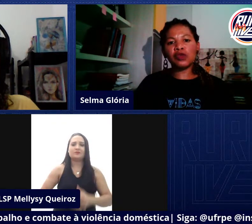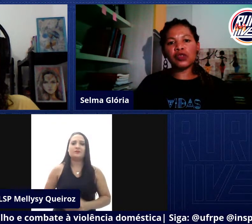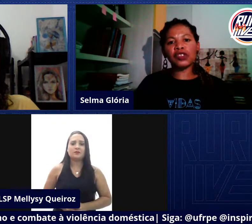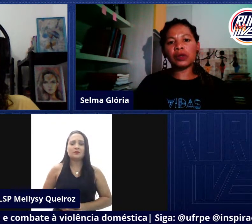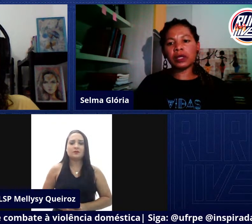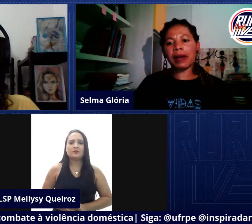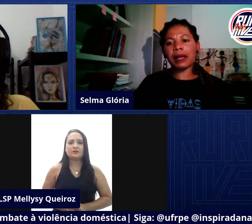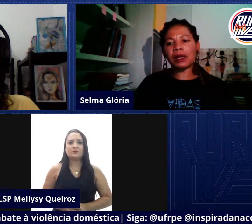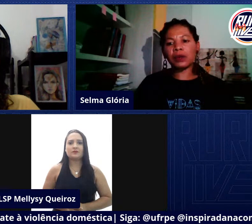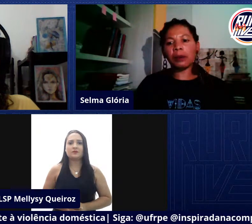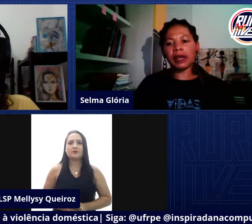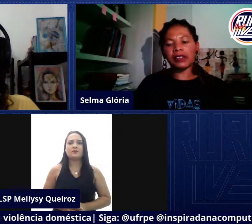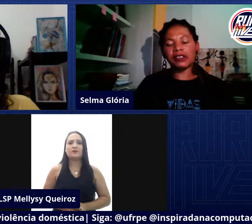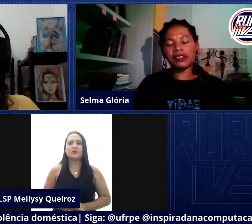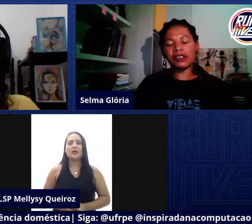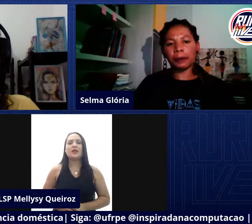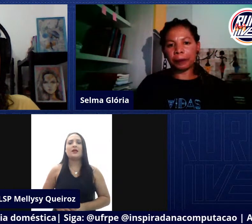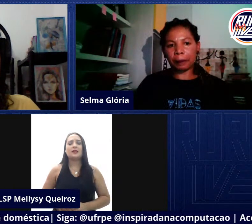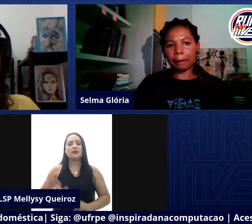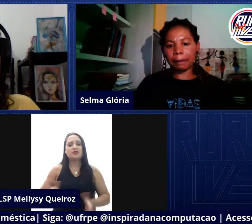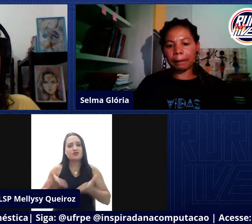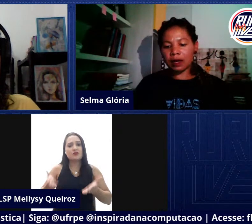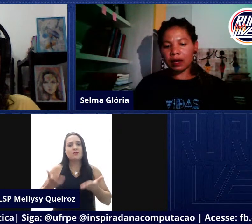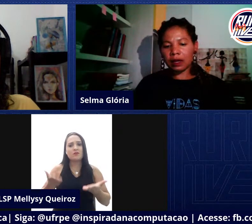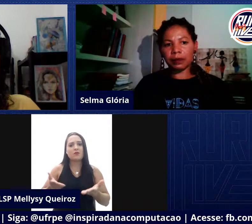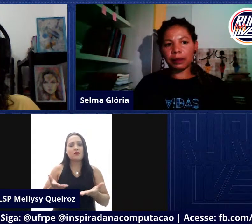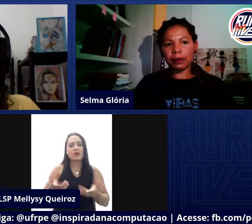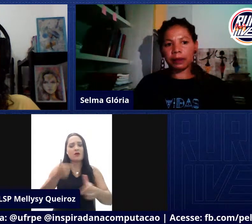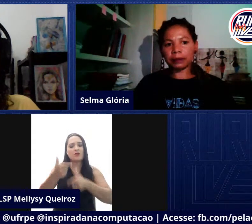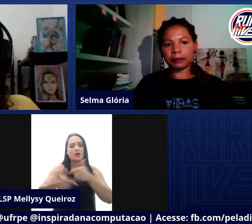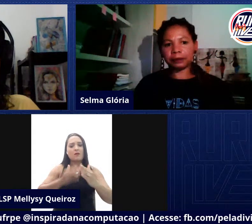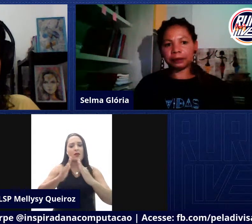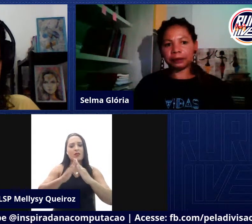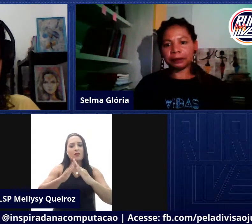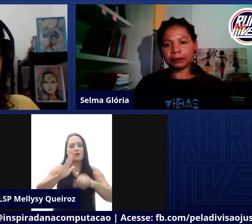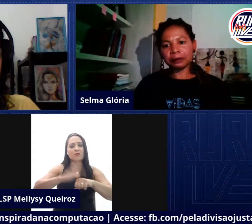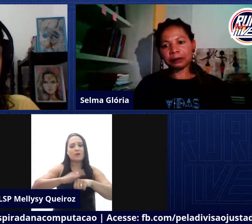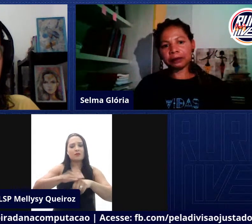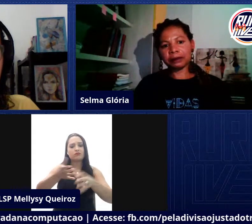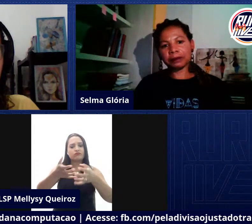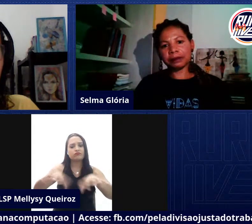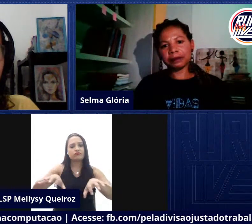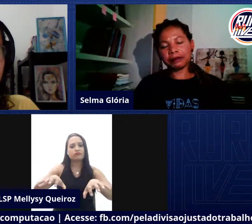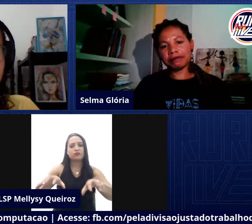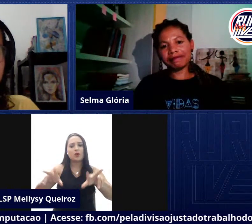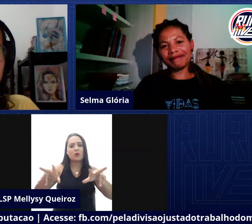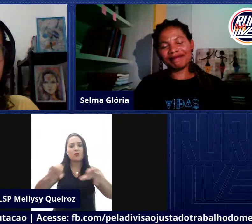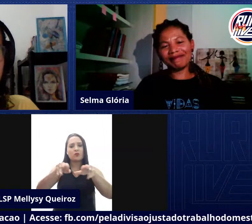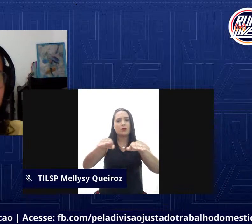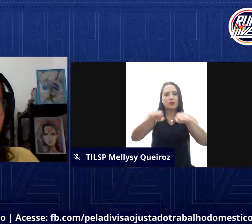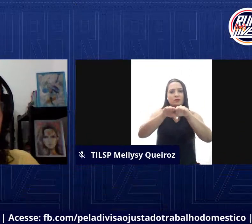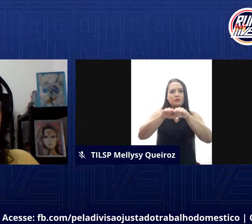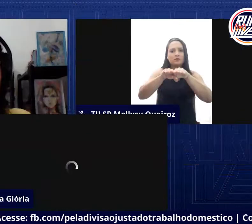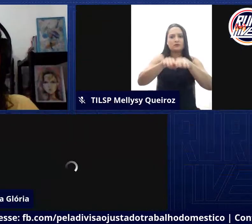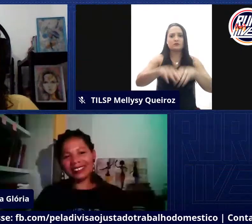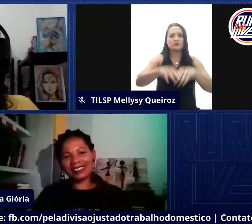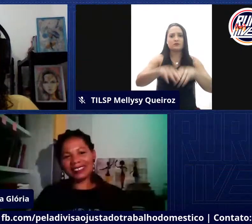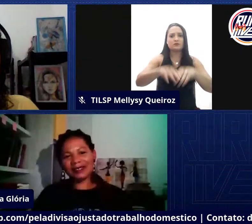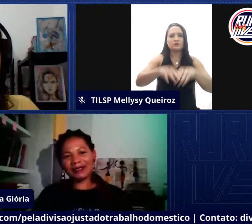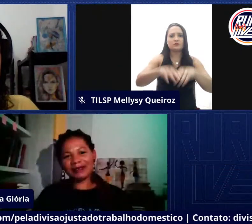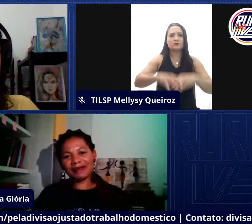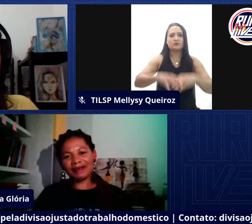divisão justa do trabalho doméstico. Selma, muito, muito boa a tua colocação, né? Foi uma